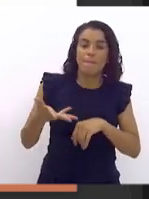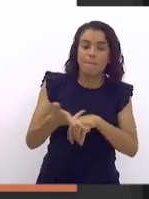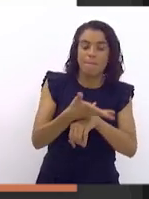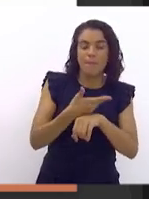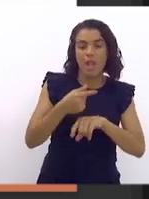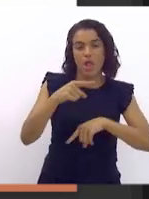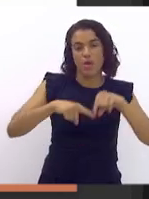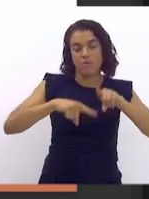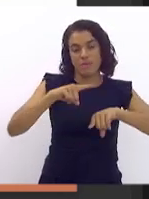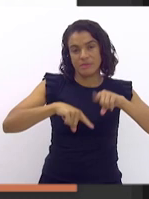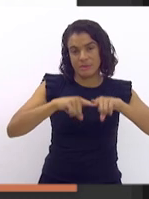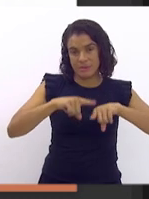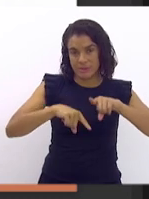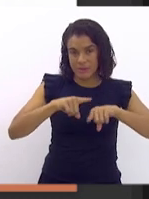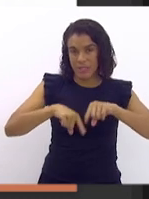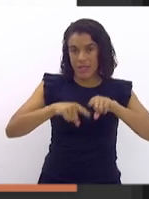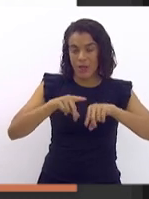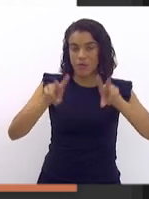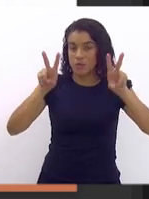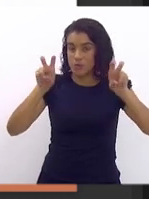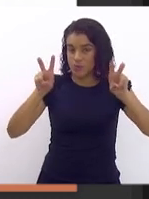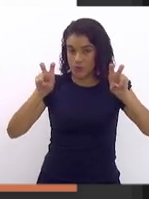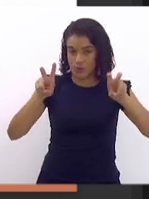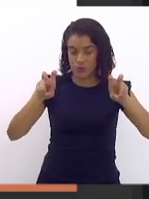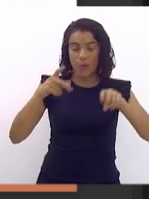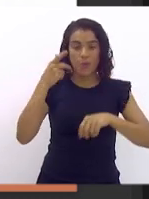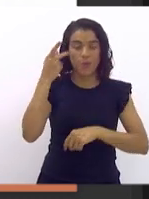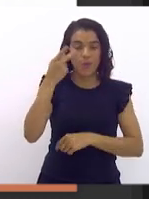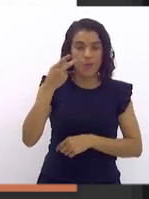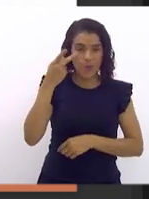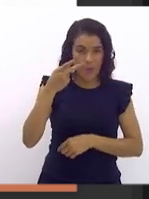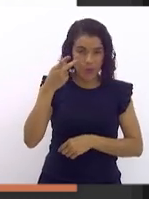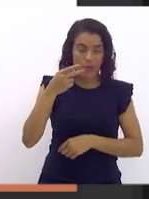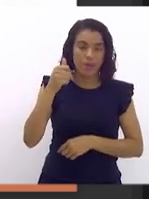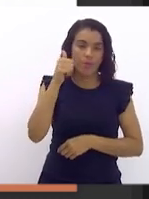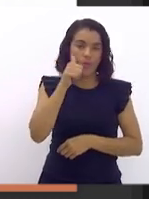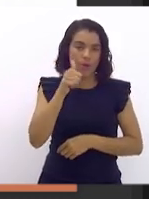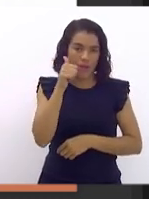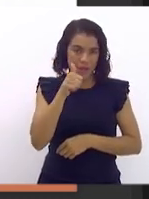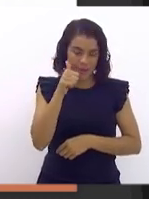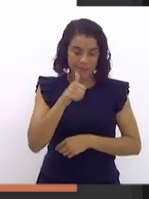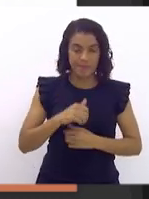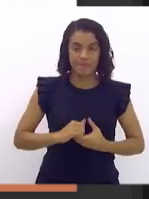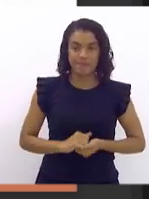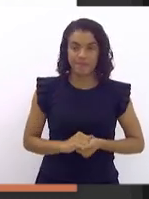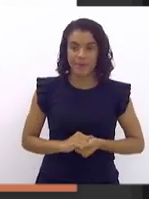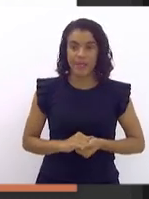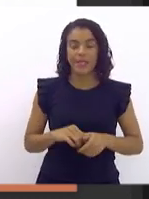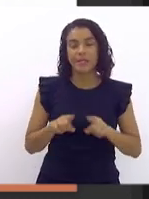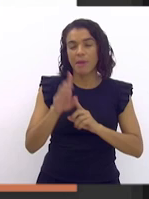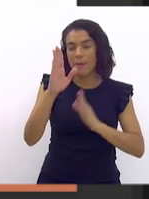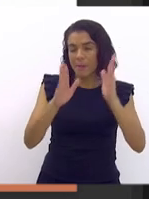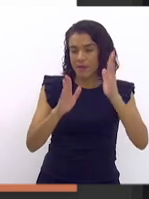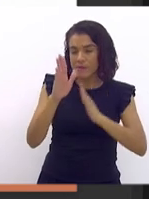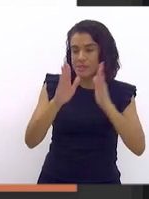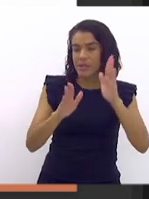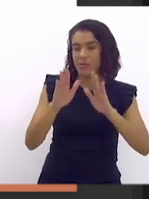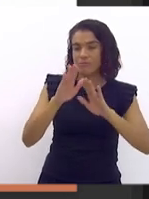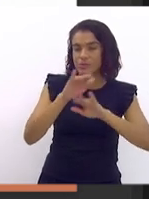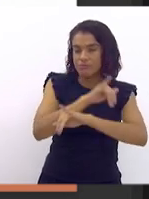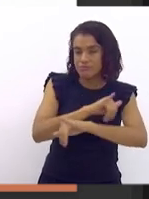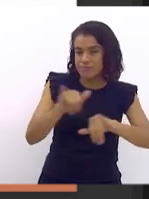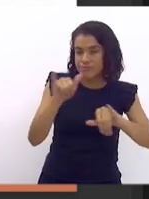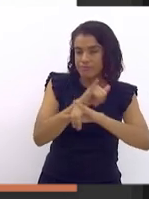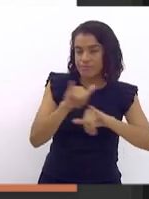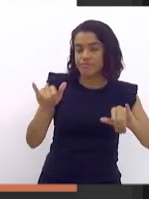em conteúdos da temática de mulheres na política dentro do nosso repositório. E a previsão de lançamento do nosso